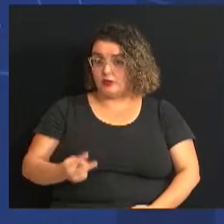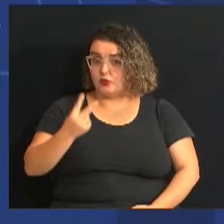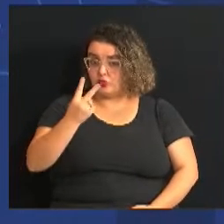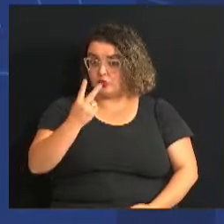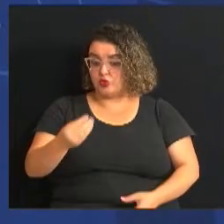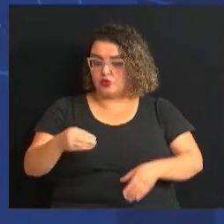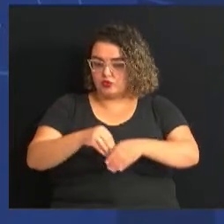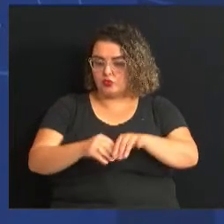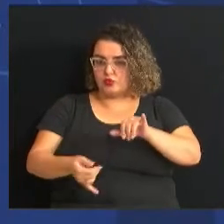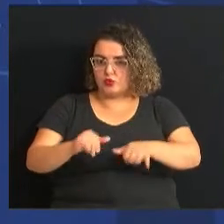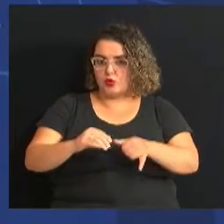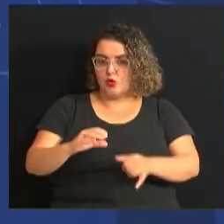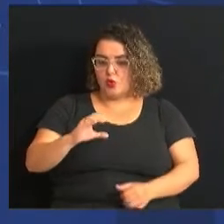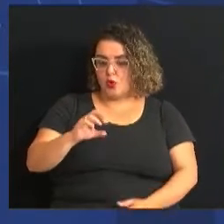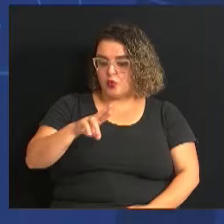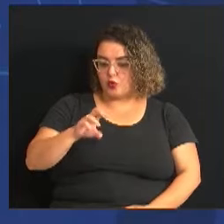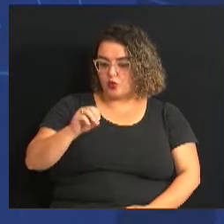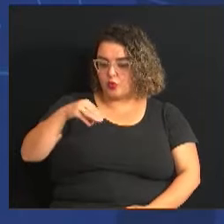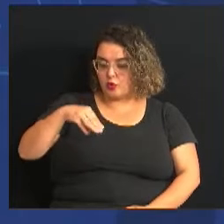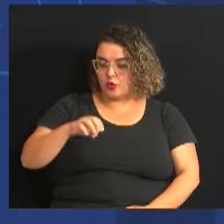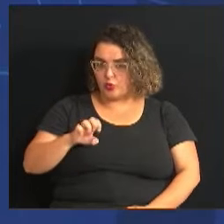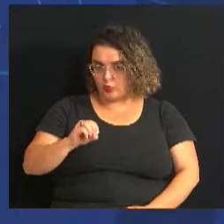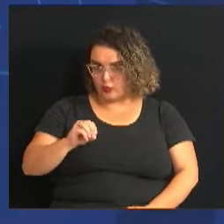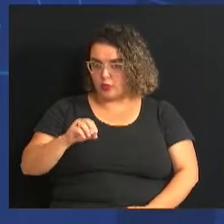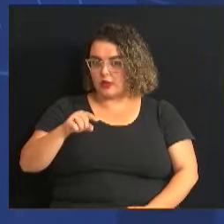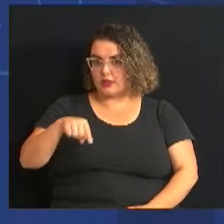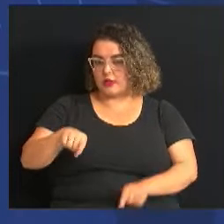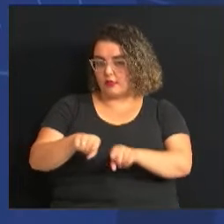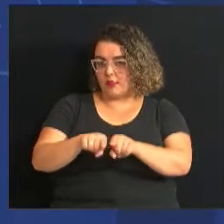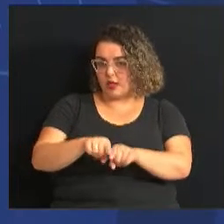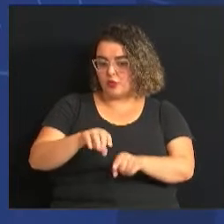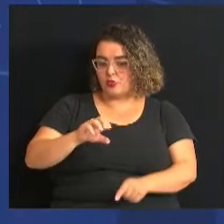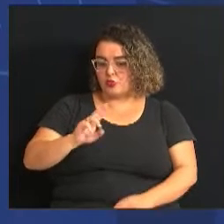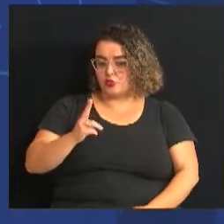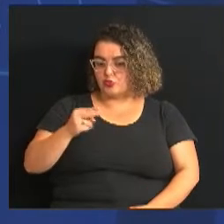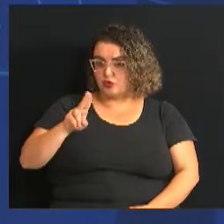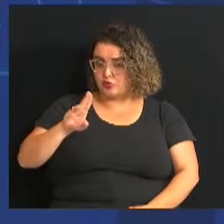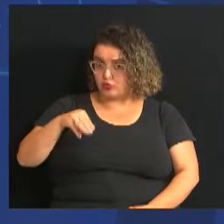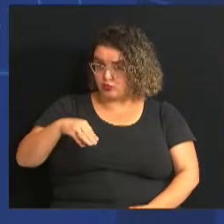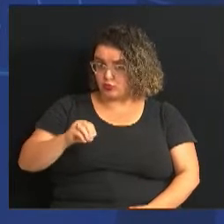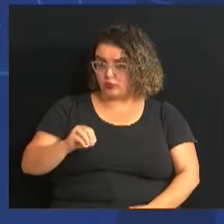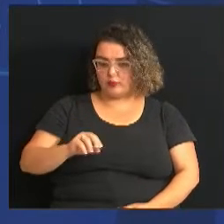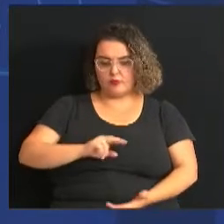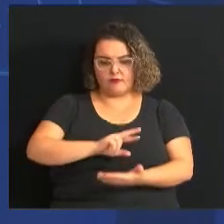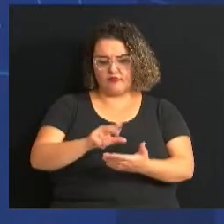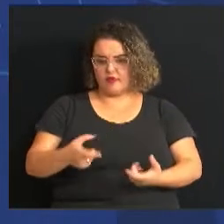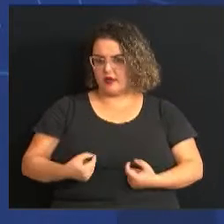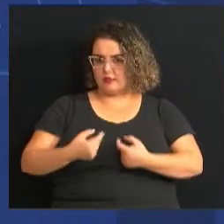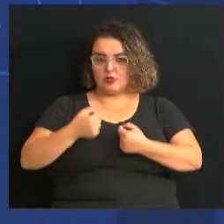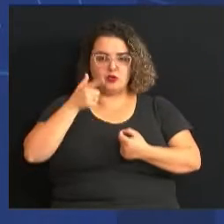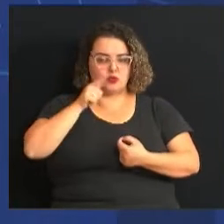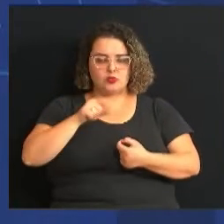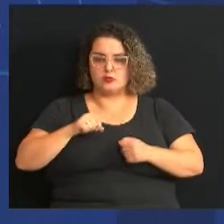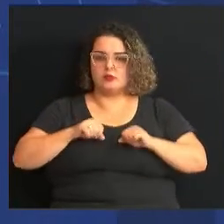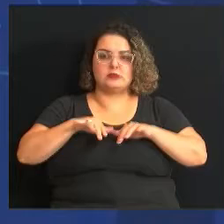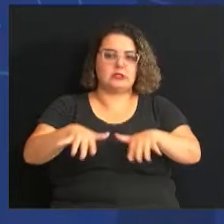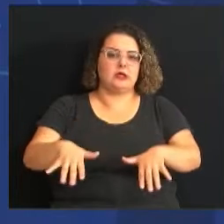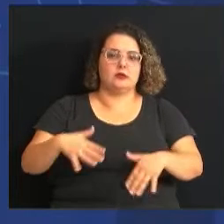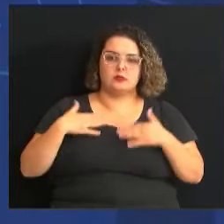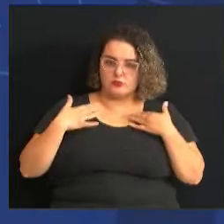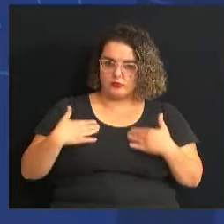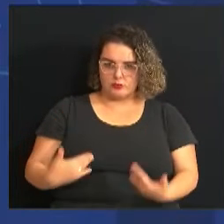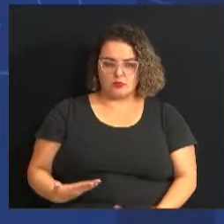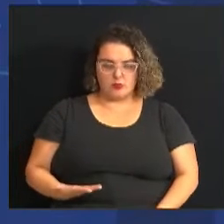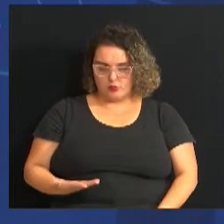é o cromo e o chumbo, que são metais que não são eliminados e geram vários tipos de câncer. Então, nós costumamos abordar não só